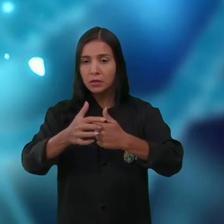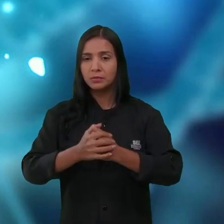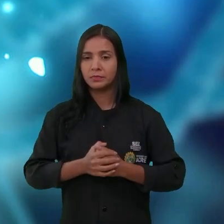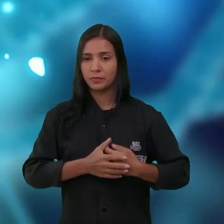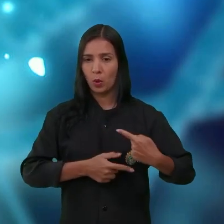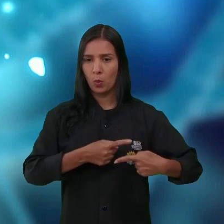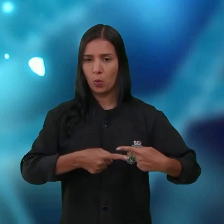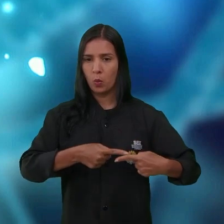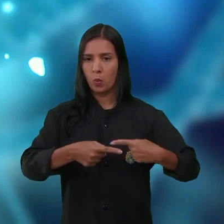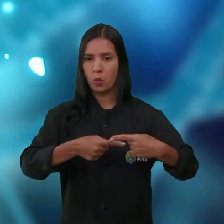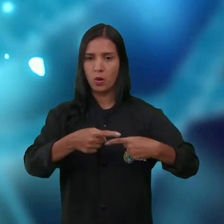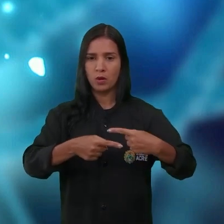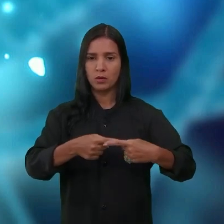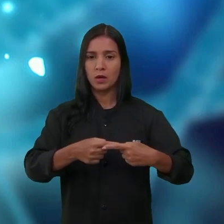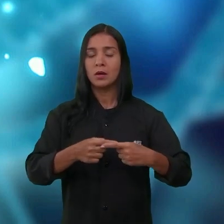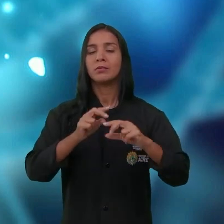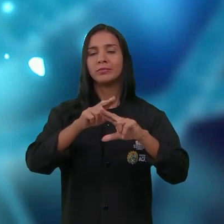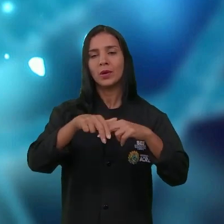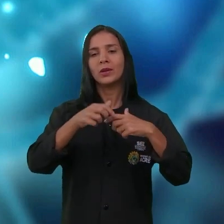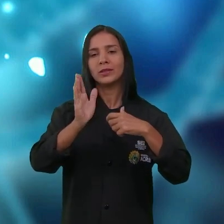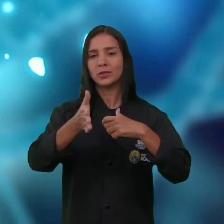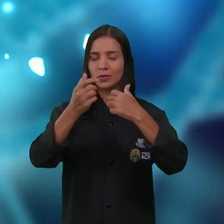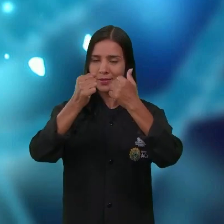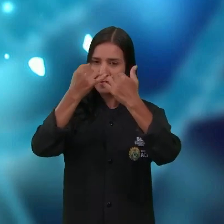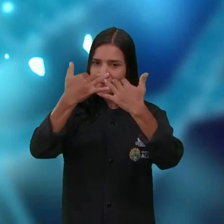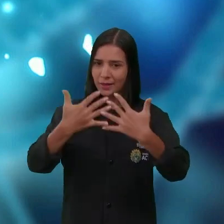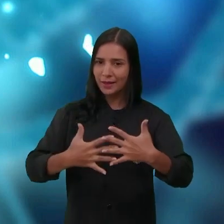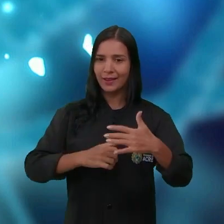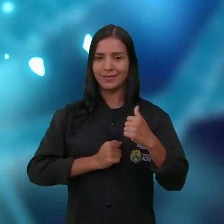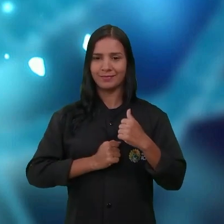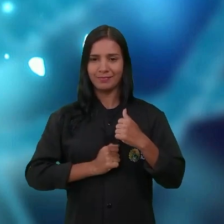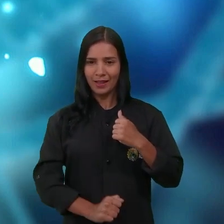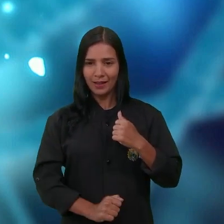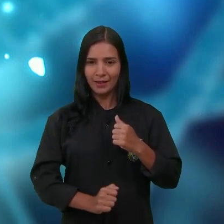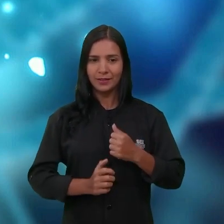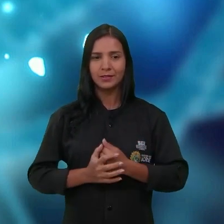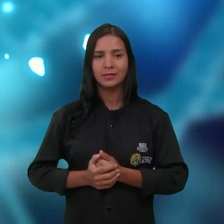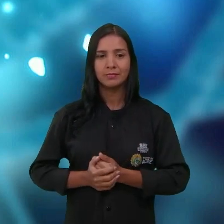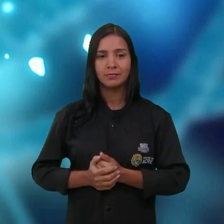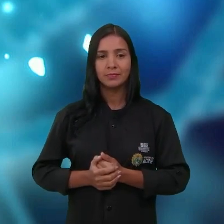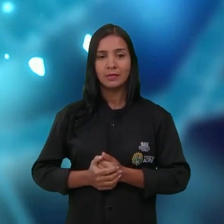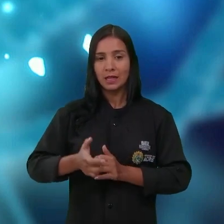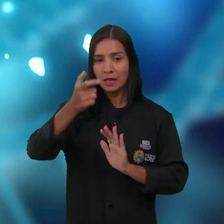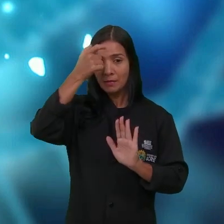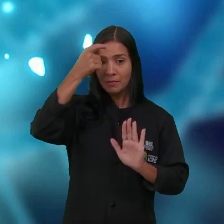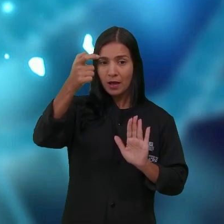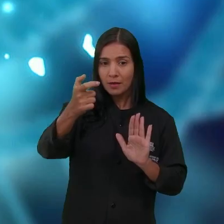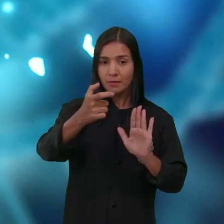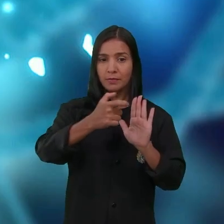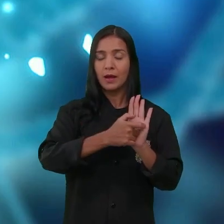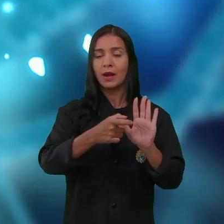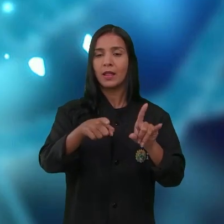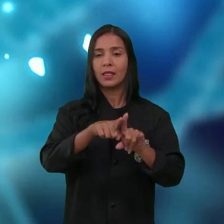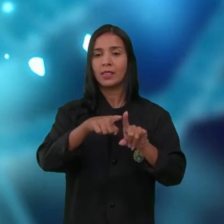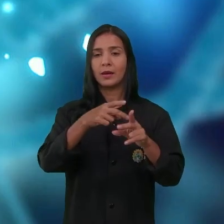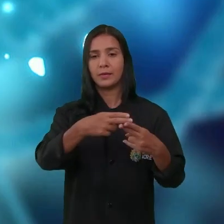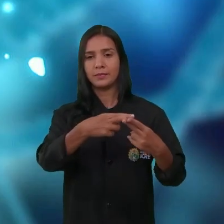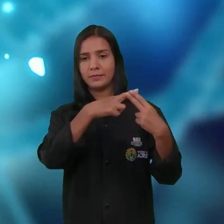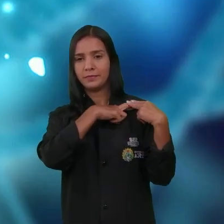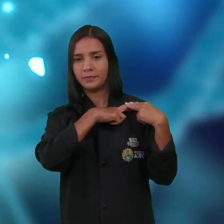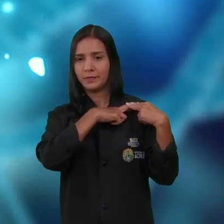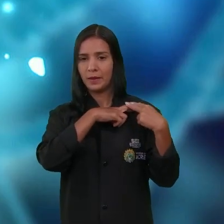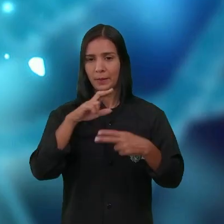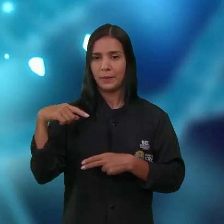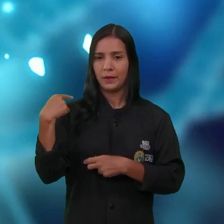aborto, que eu explicava agora há pouco a todos vocês, inteligência artificial e responsabilidade